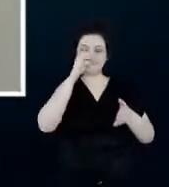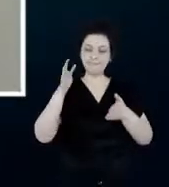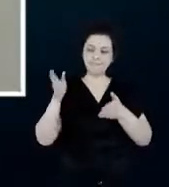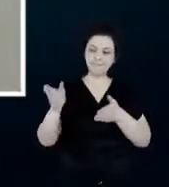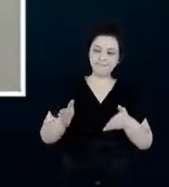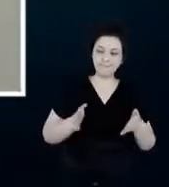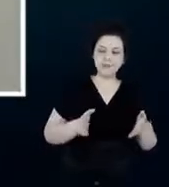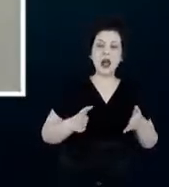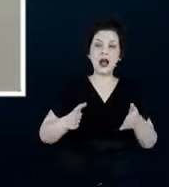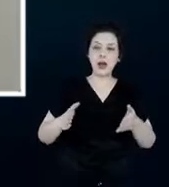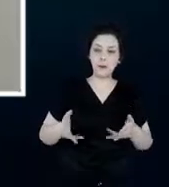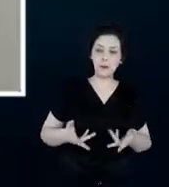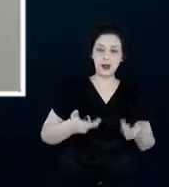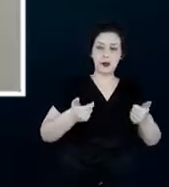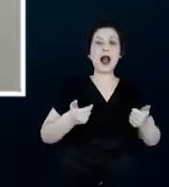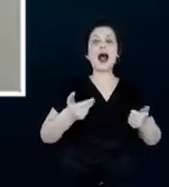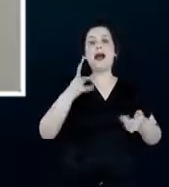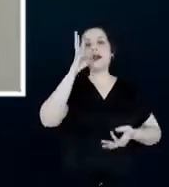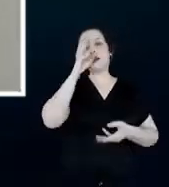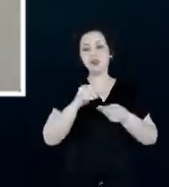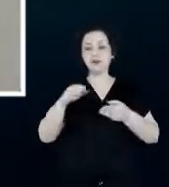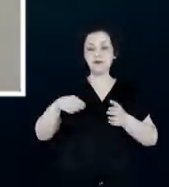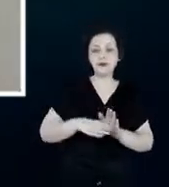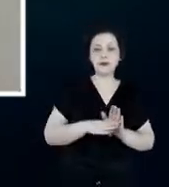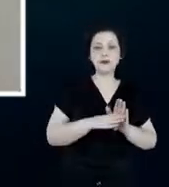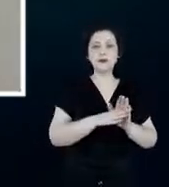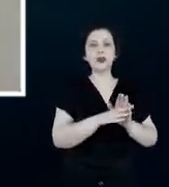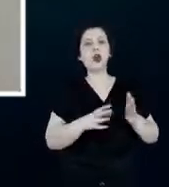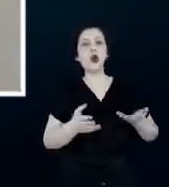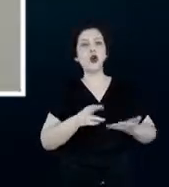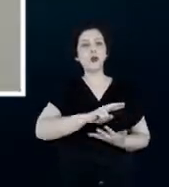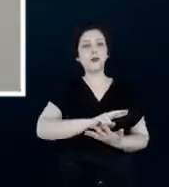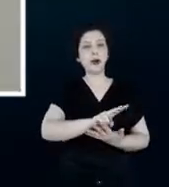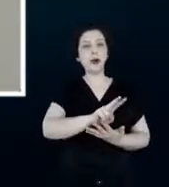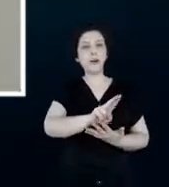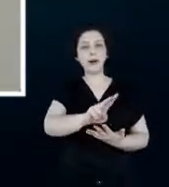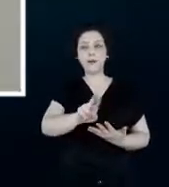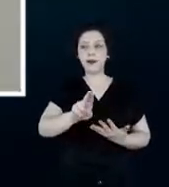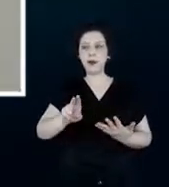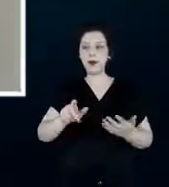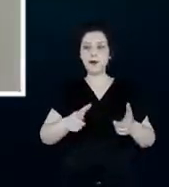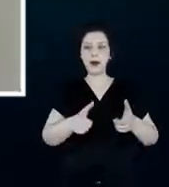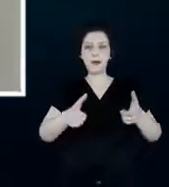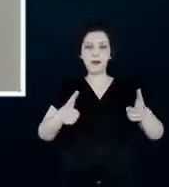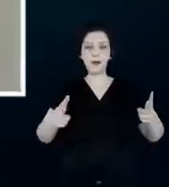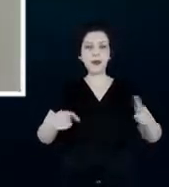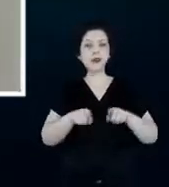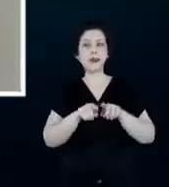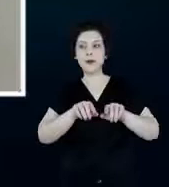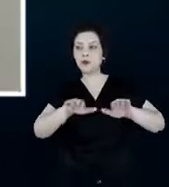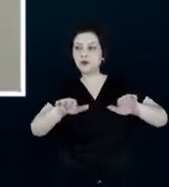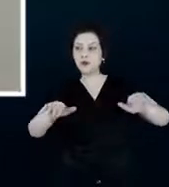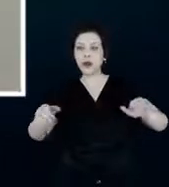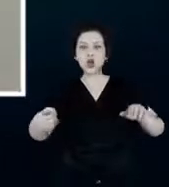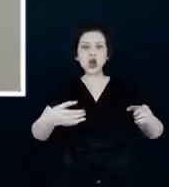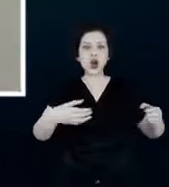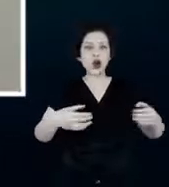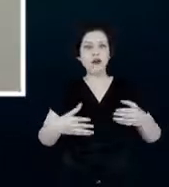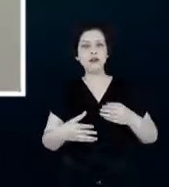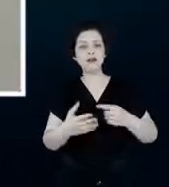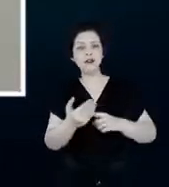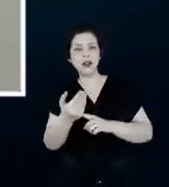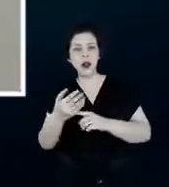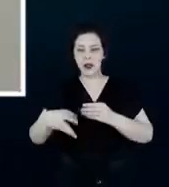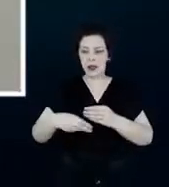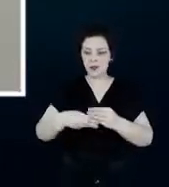tratar da diversificação da matriz, né, de trazer novas tecnologias a partir, né, primeiro,